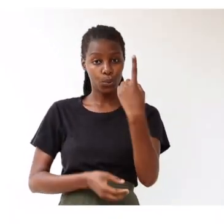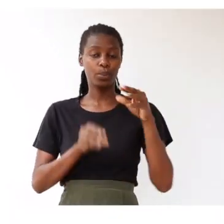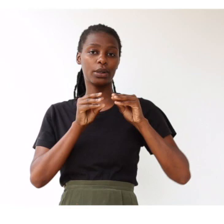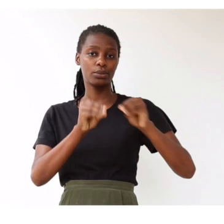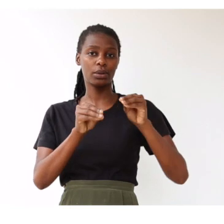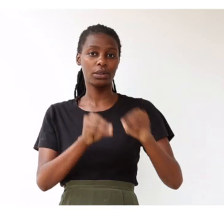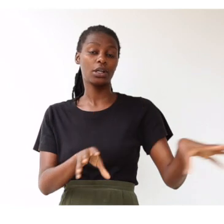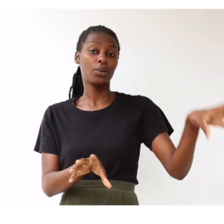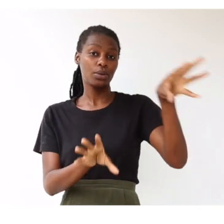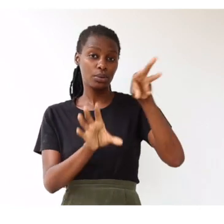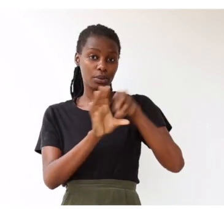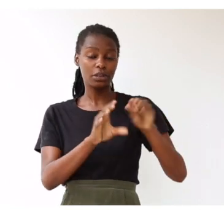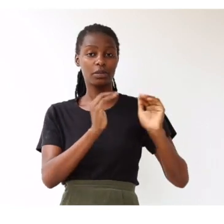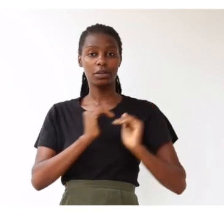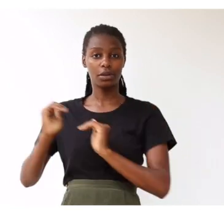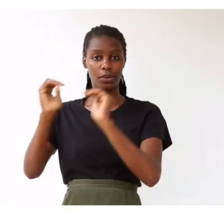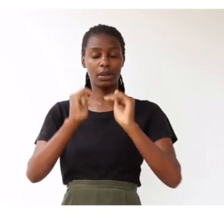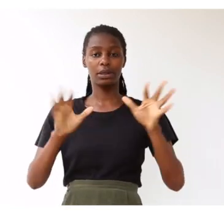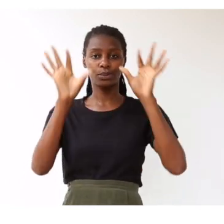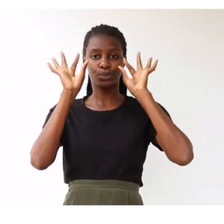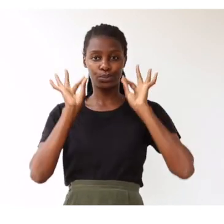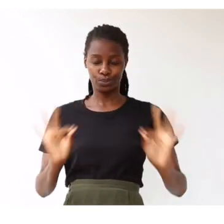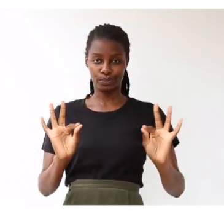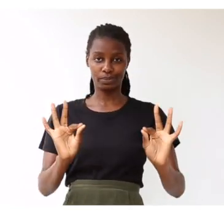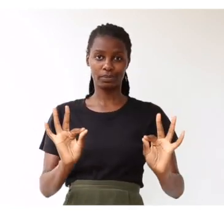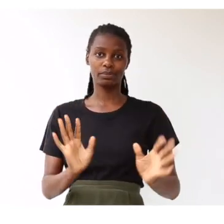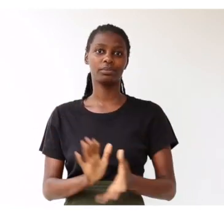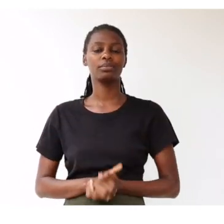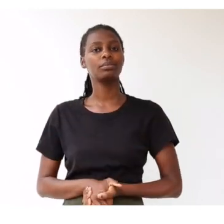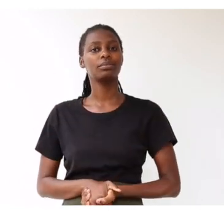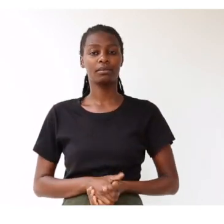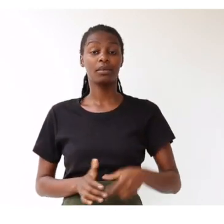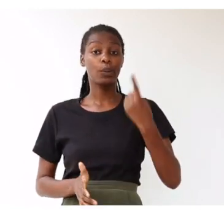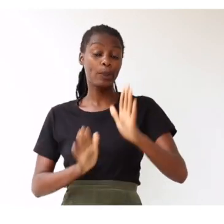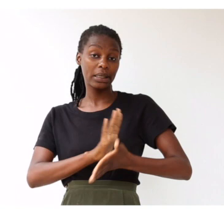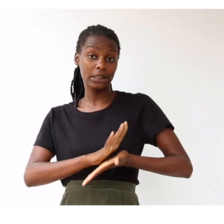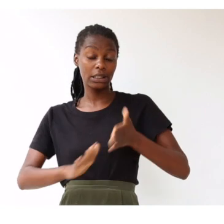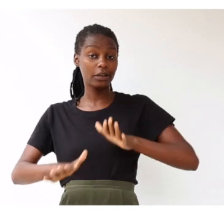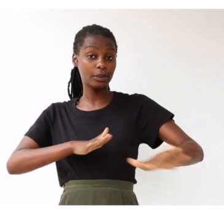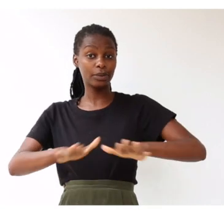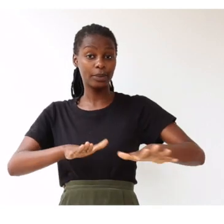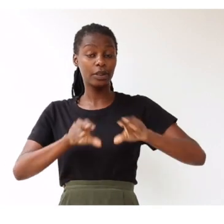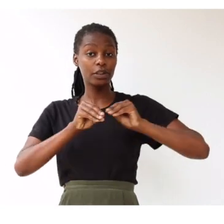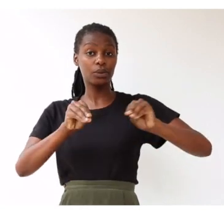Juntos por uma educação inclusiva, equitativa e de qualidade. Uma